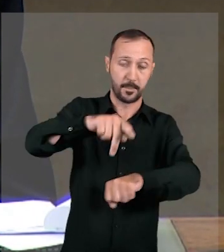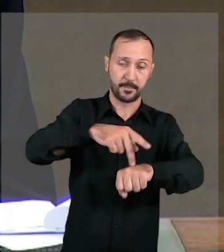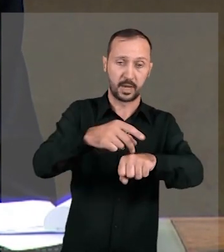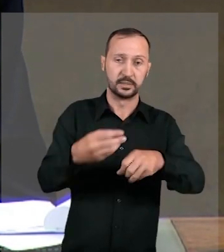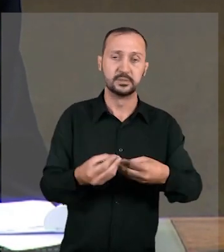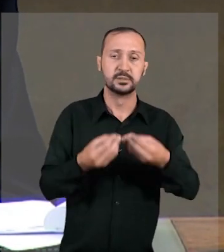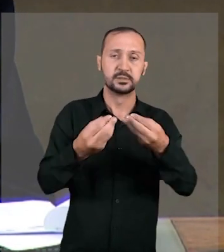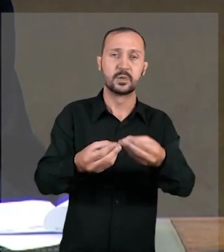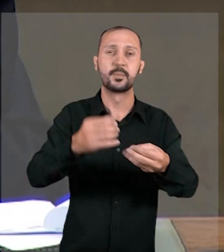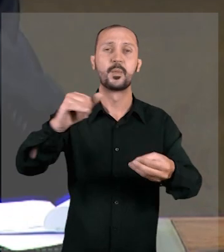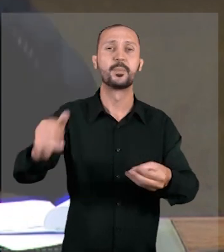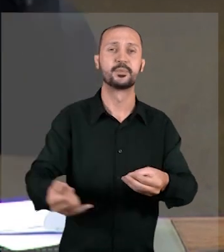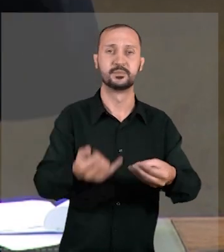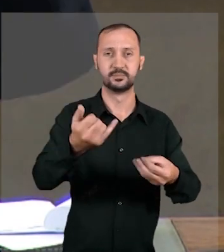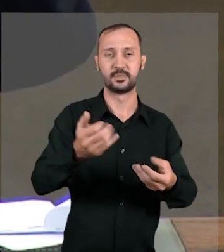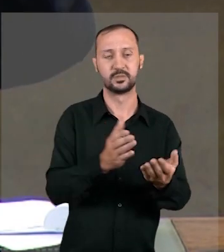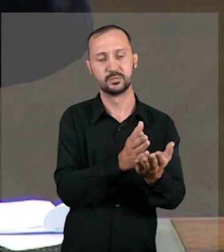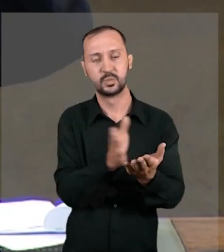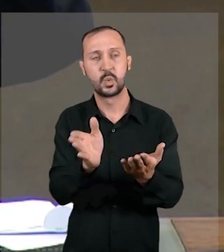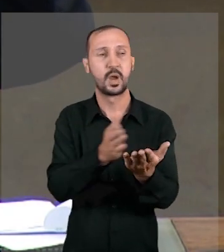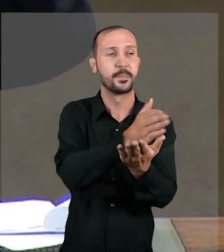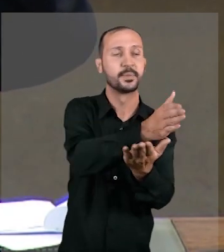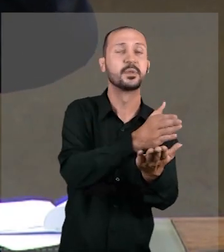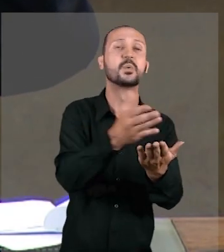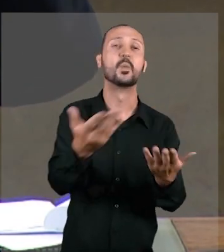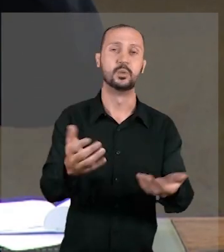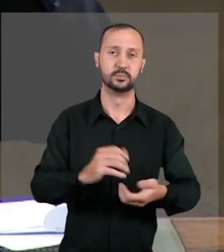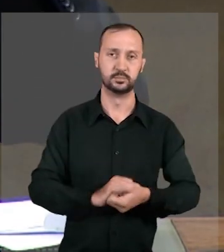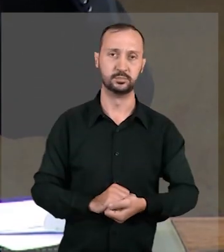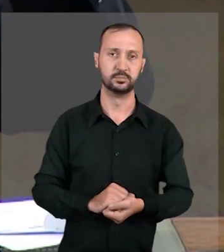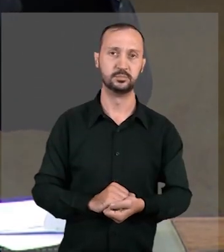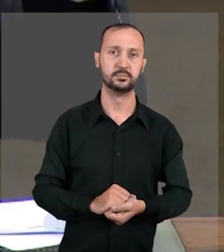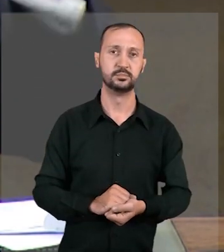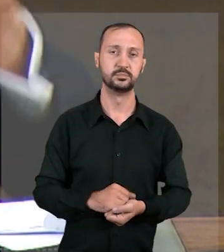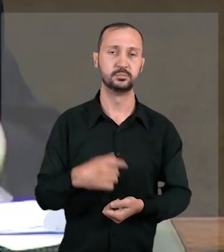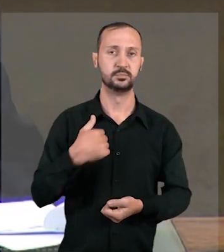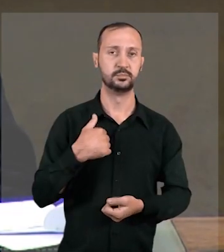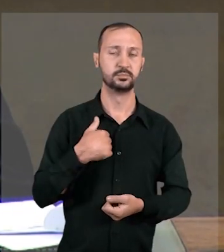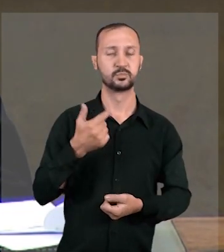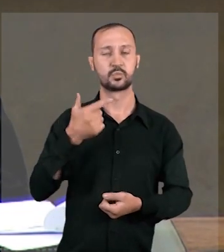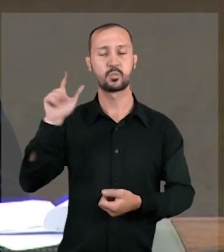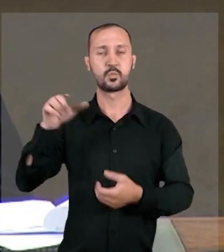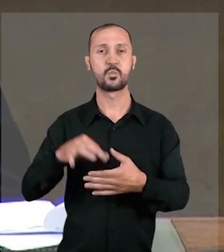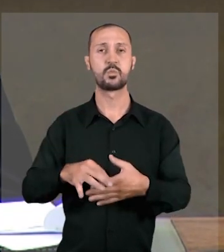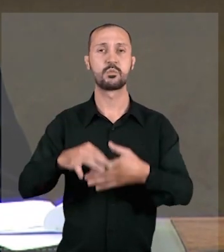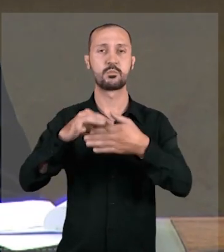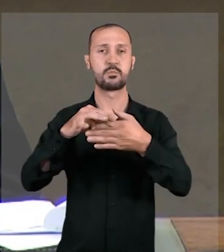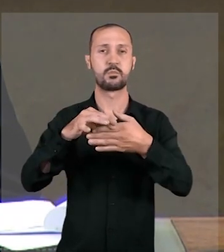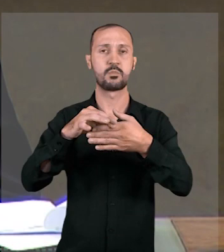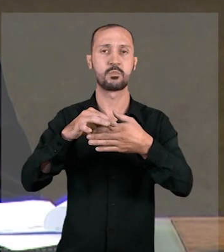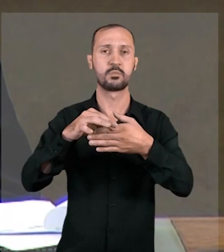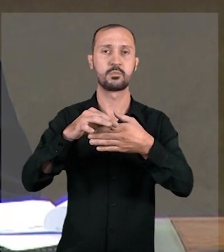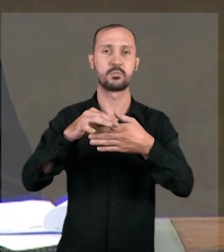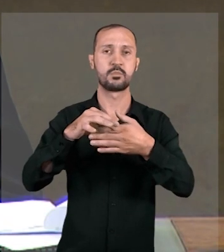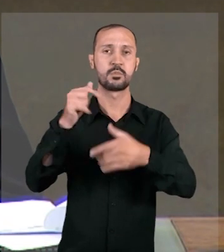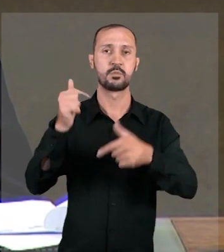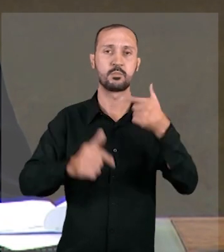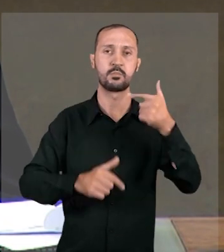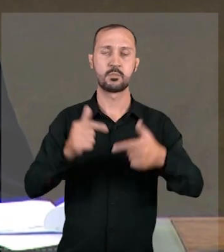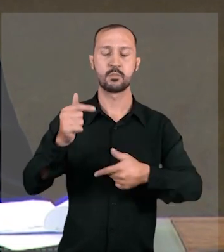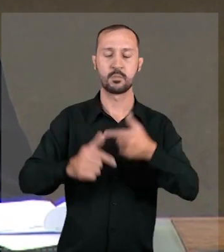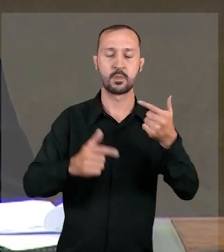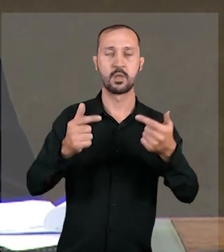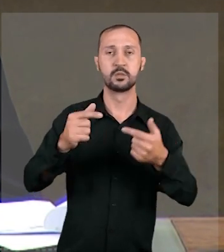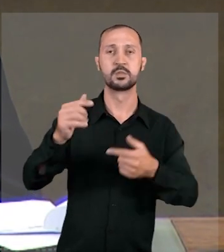uma alternativa. Por que eu defendo, eu e muitas lideranças políticas e muitas pessoas na